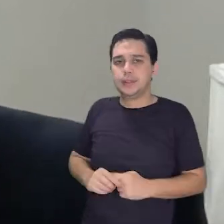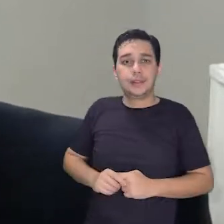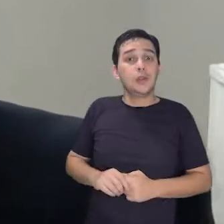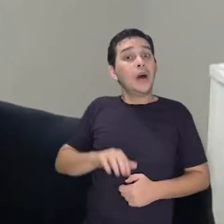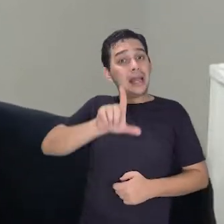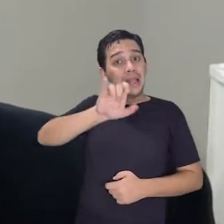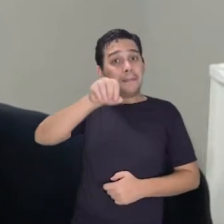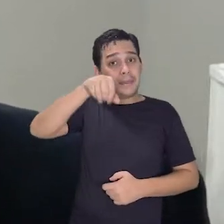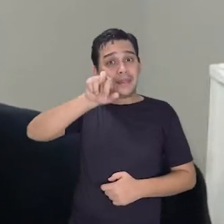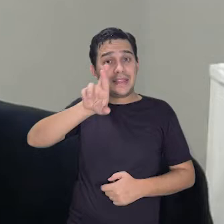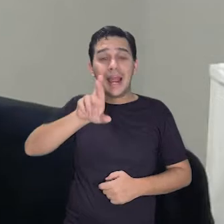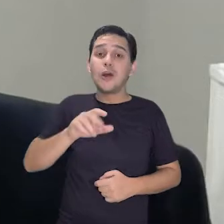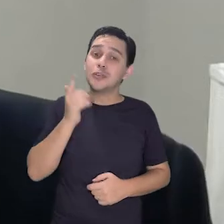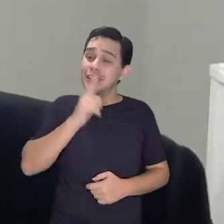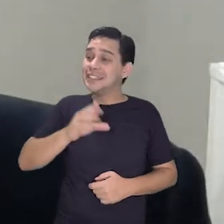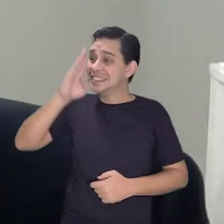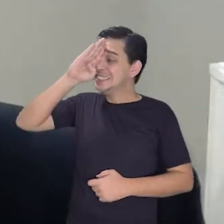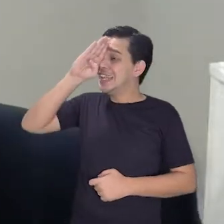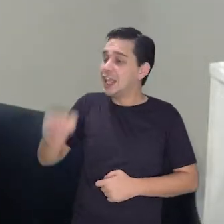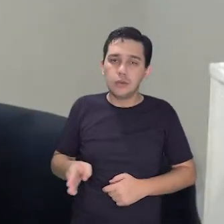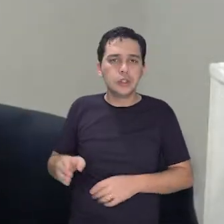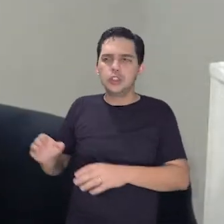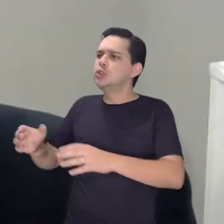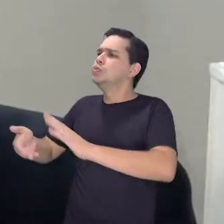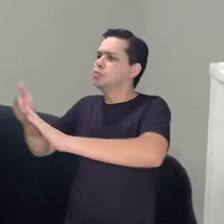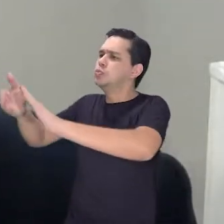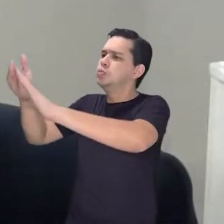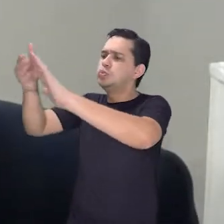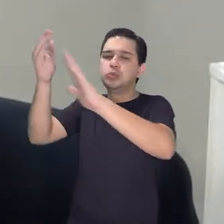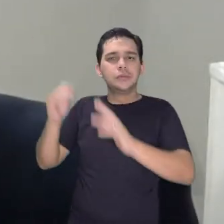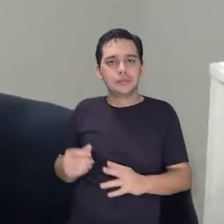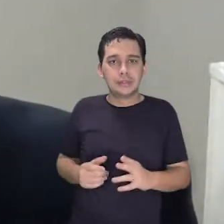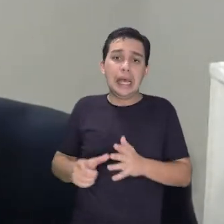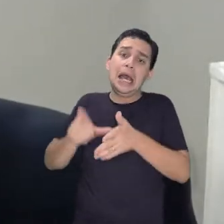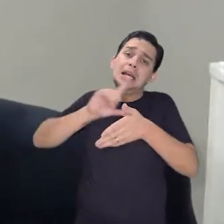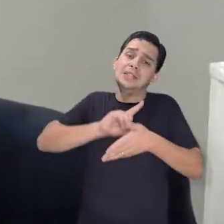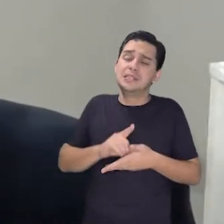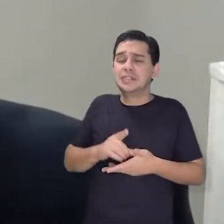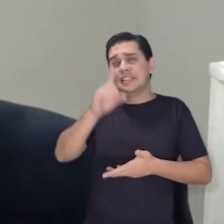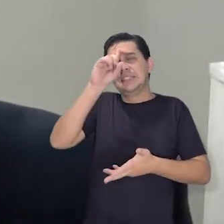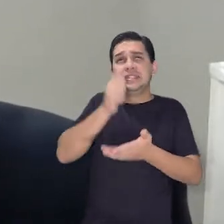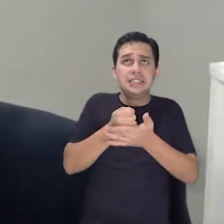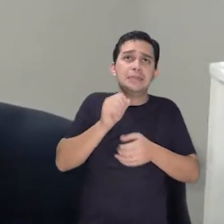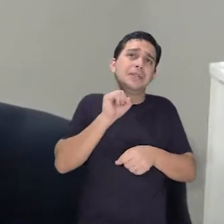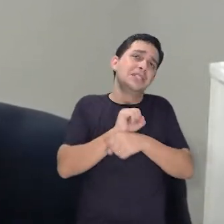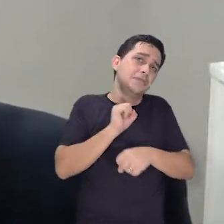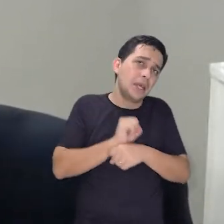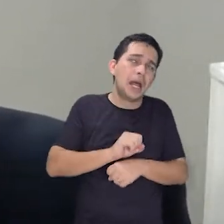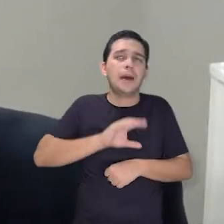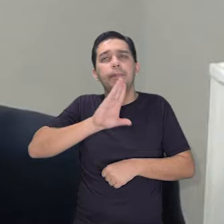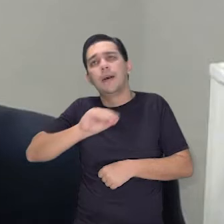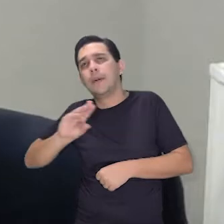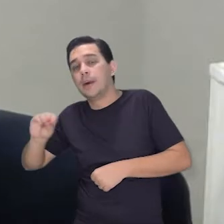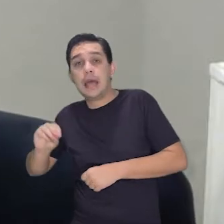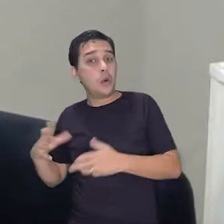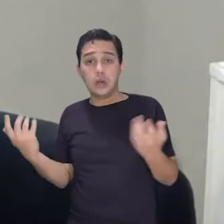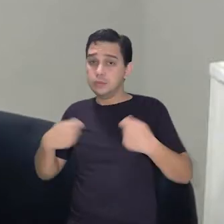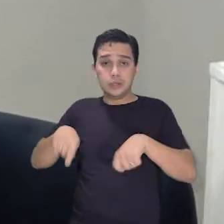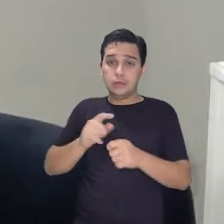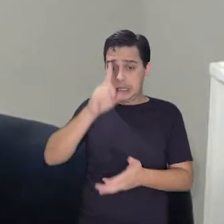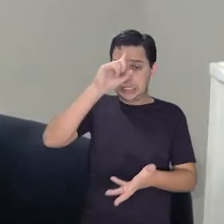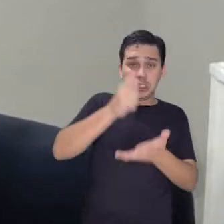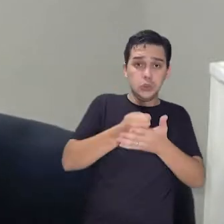sentido, a gente consegue mais rapidamente desocupar a área e mais rapidamente dar início ao processo